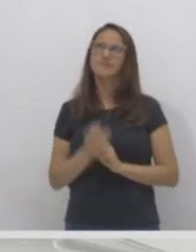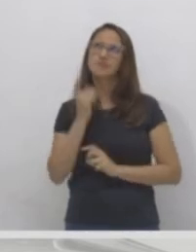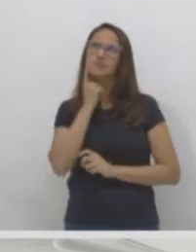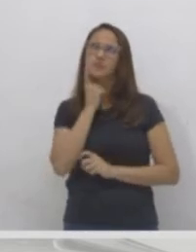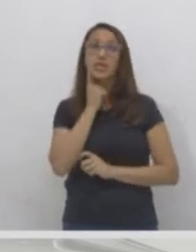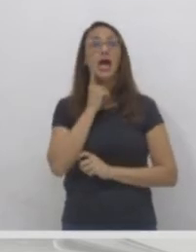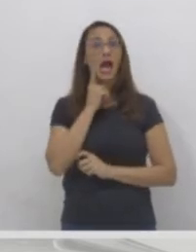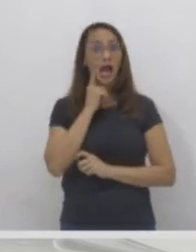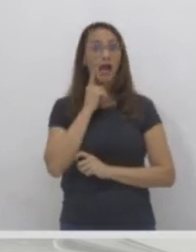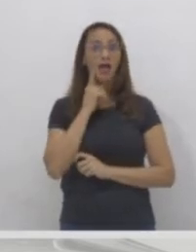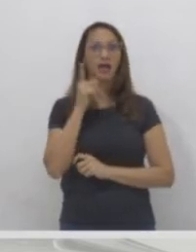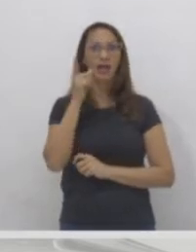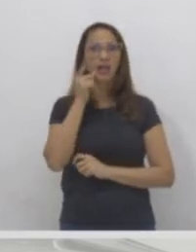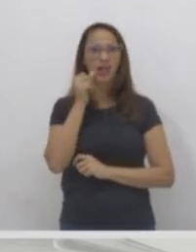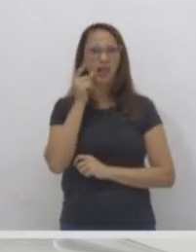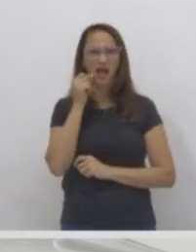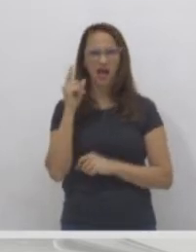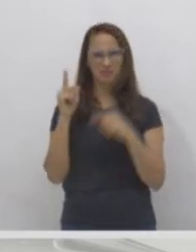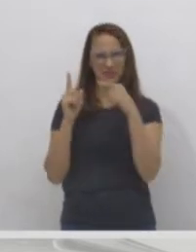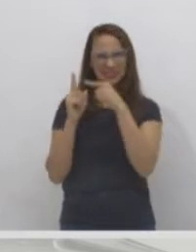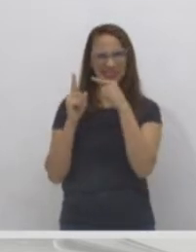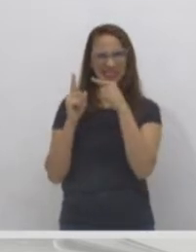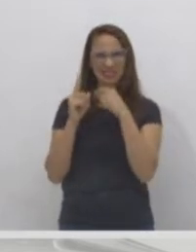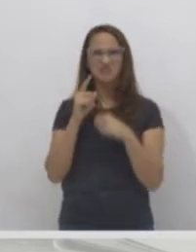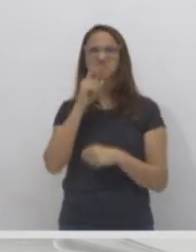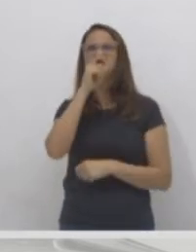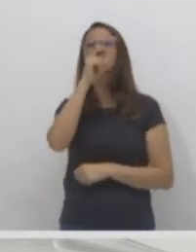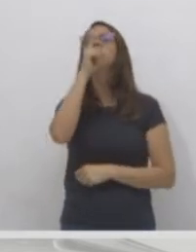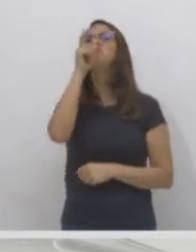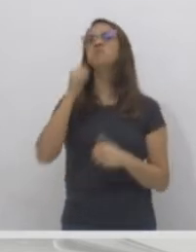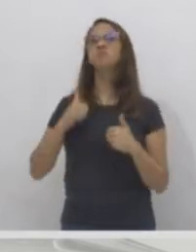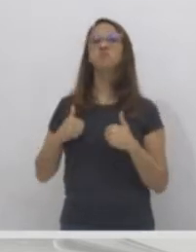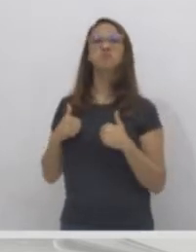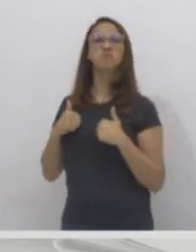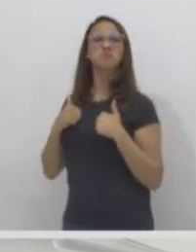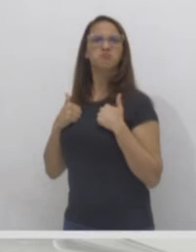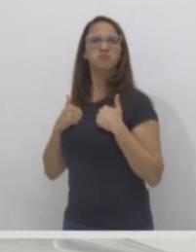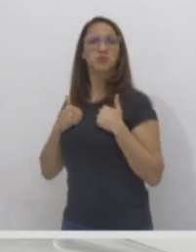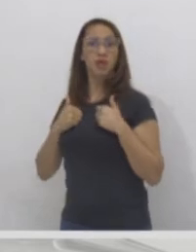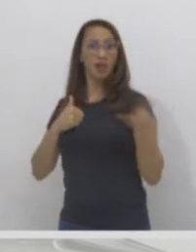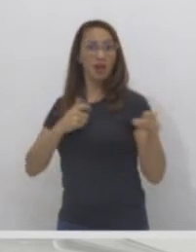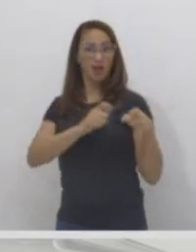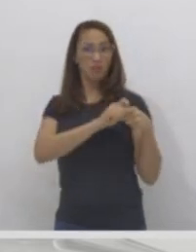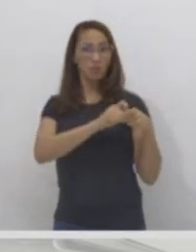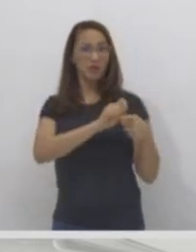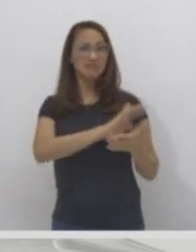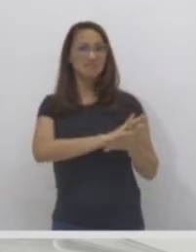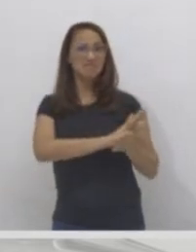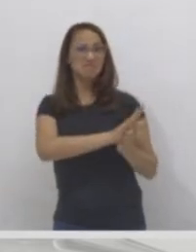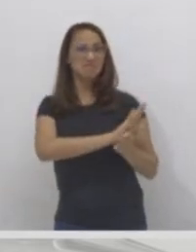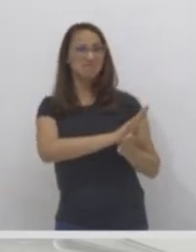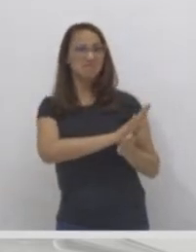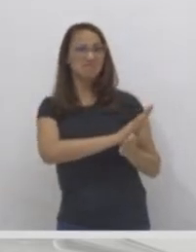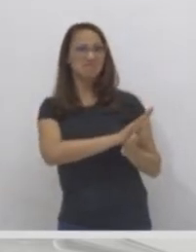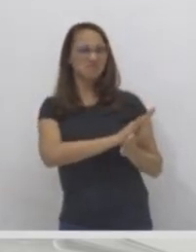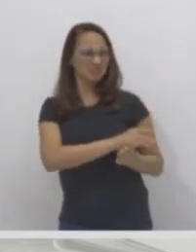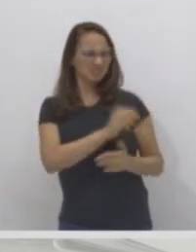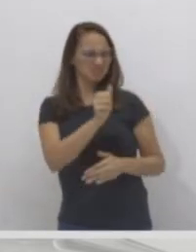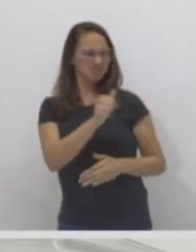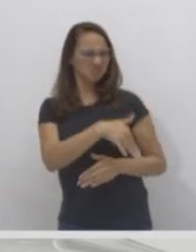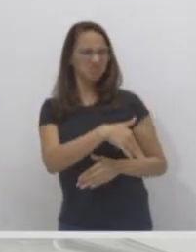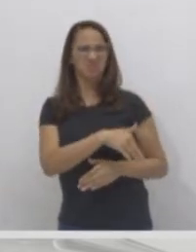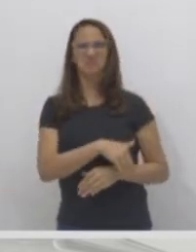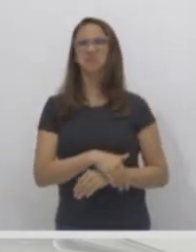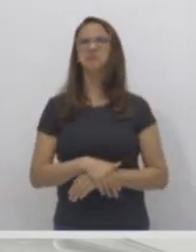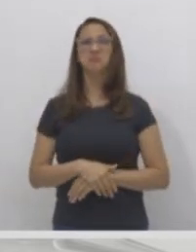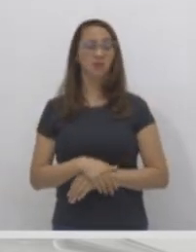Olha só, o lápis era presunçoso, ele tratava mal a borracha, xingava de imprestável e dizia